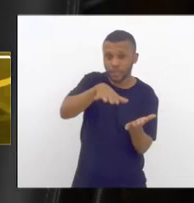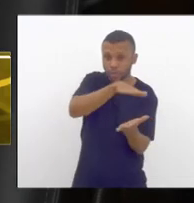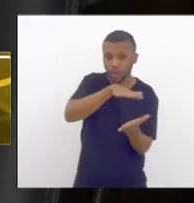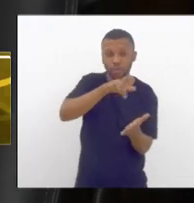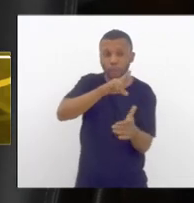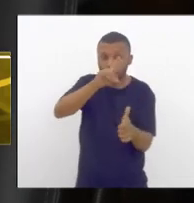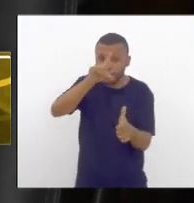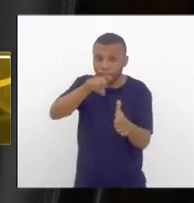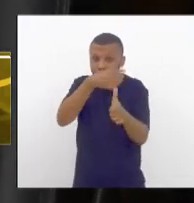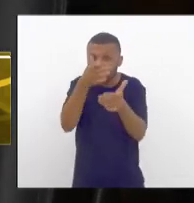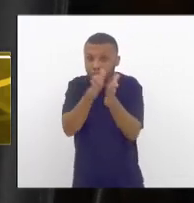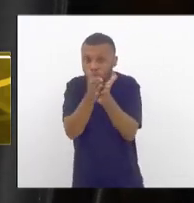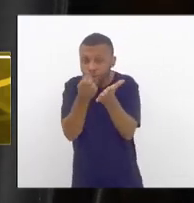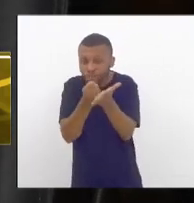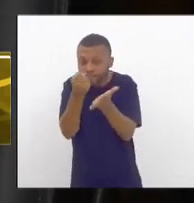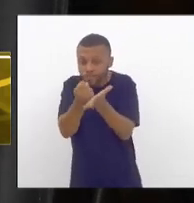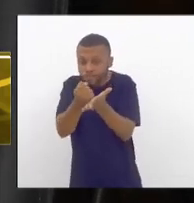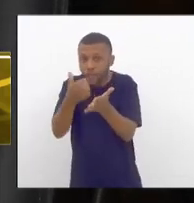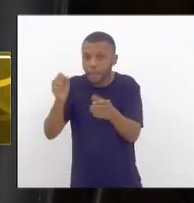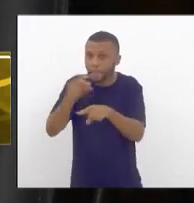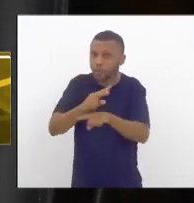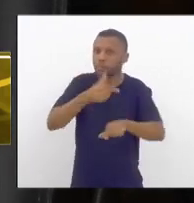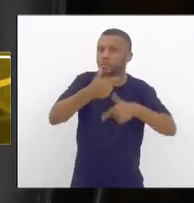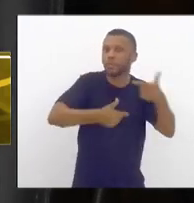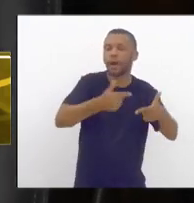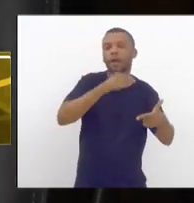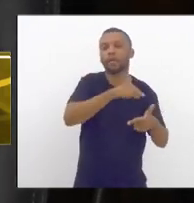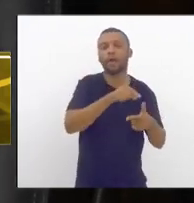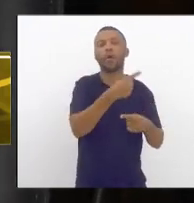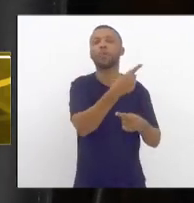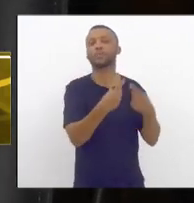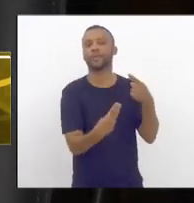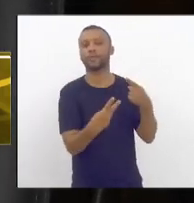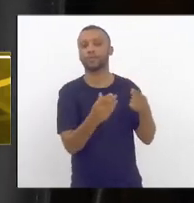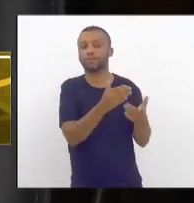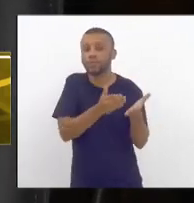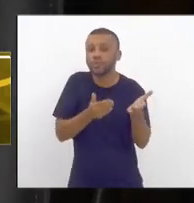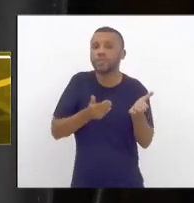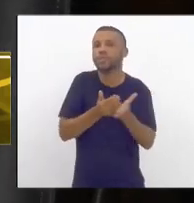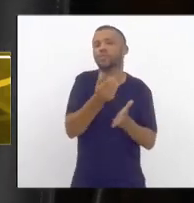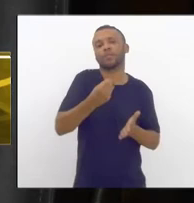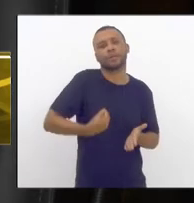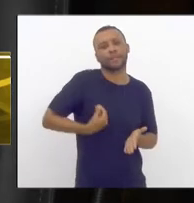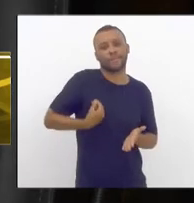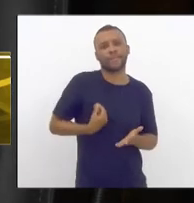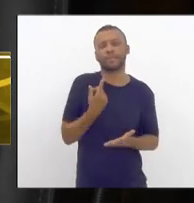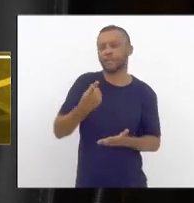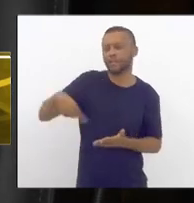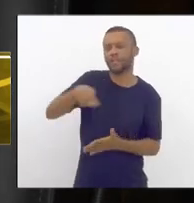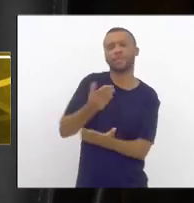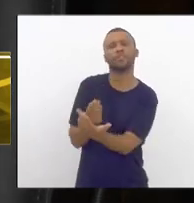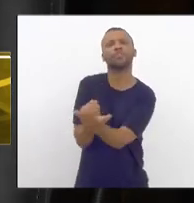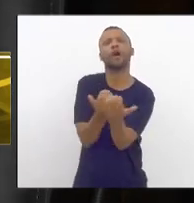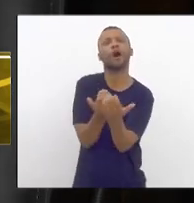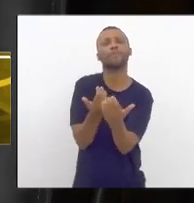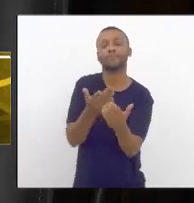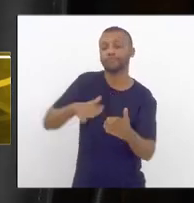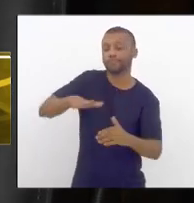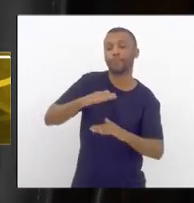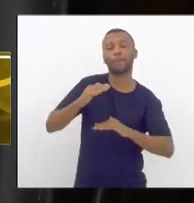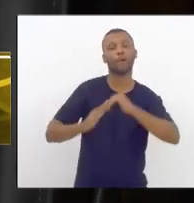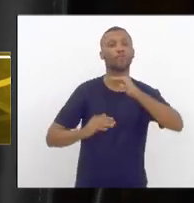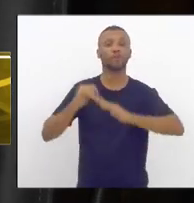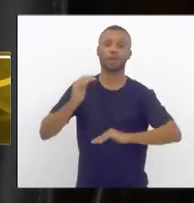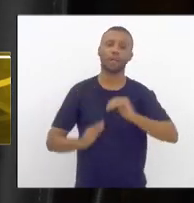isso é muito importante é o início da vida profissional desses jovens né jovens que hoje por muitas